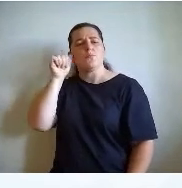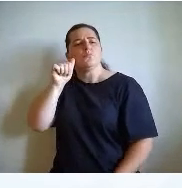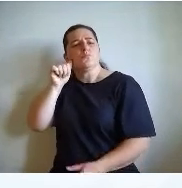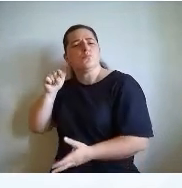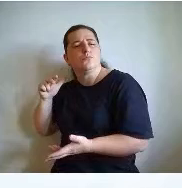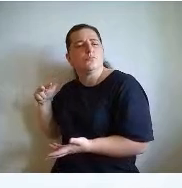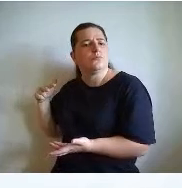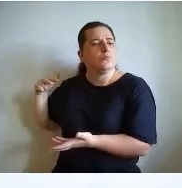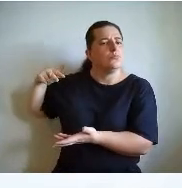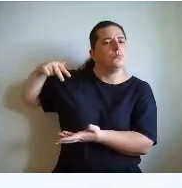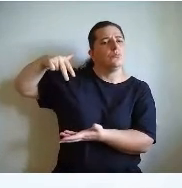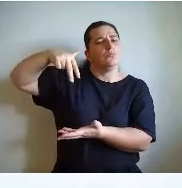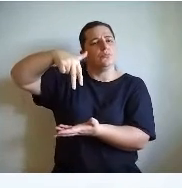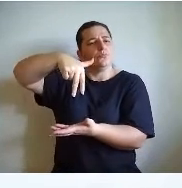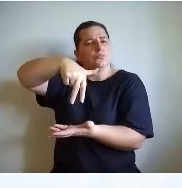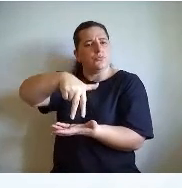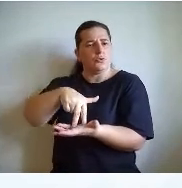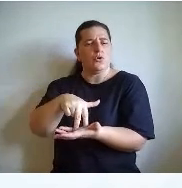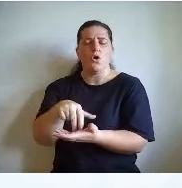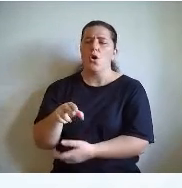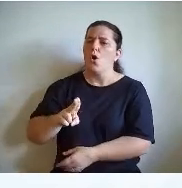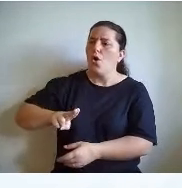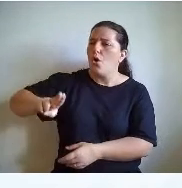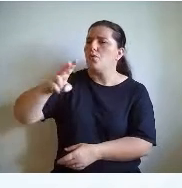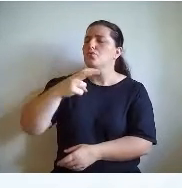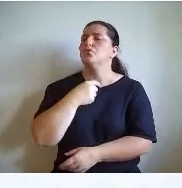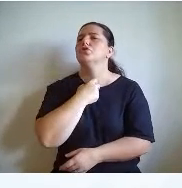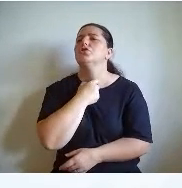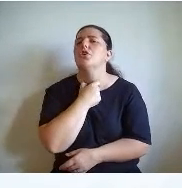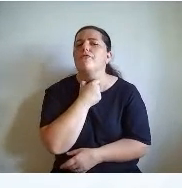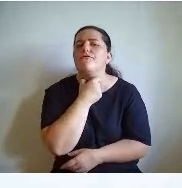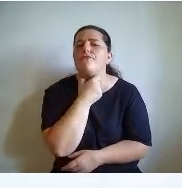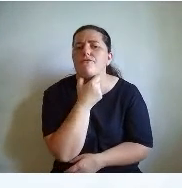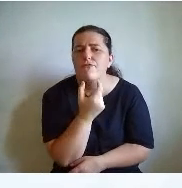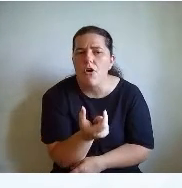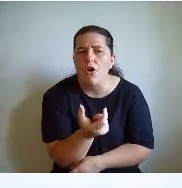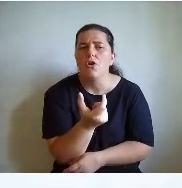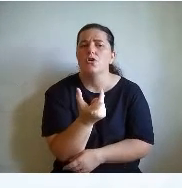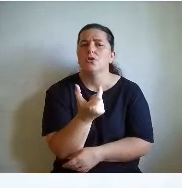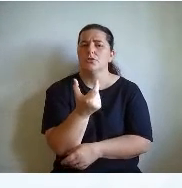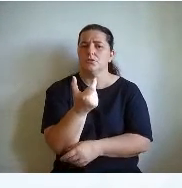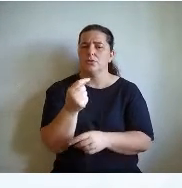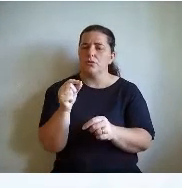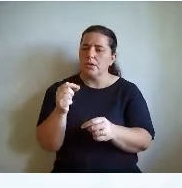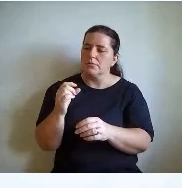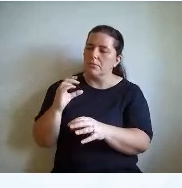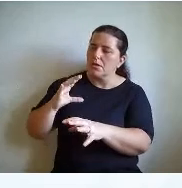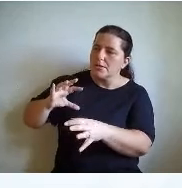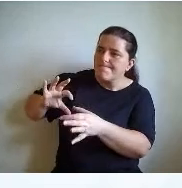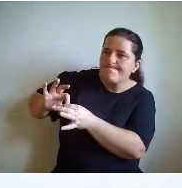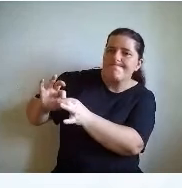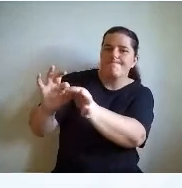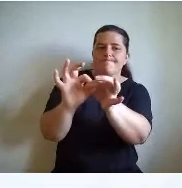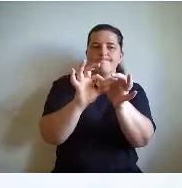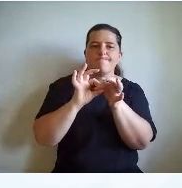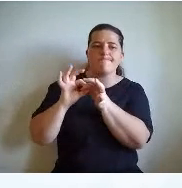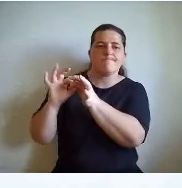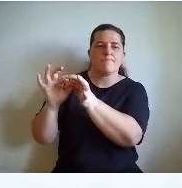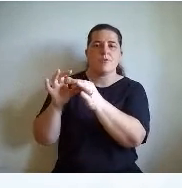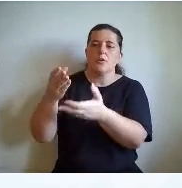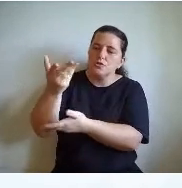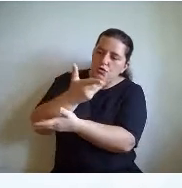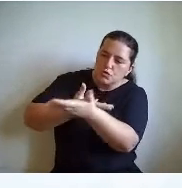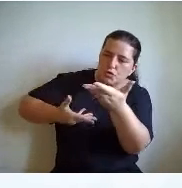né? Use a nossa voz, a nossa ferramenta de força, de solidariedade, de organização, para a